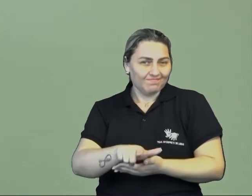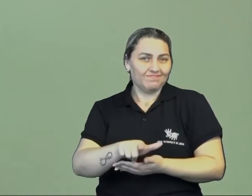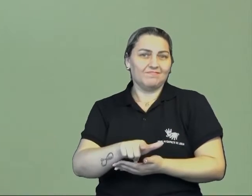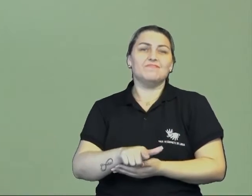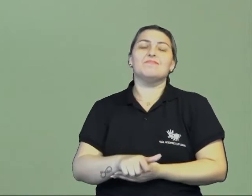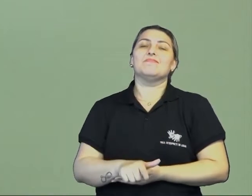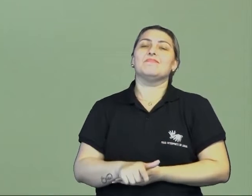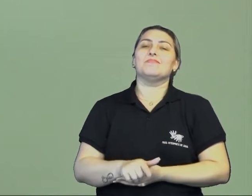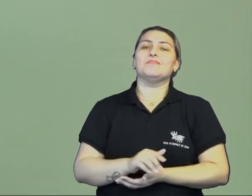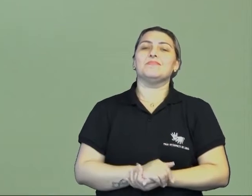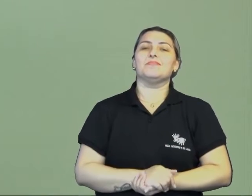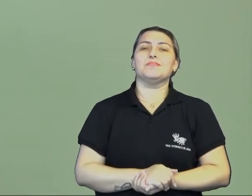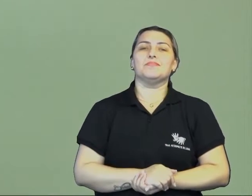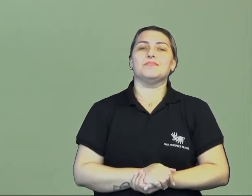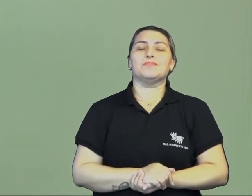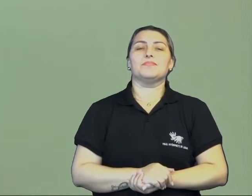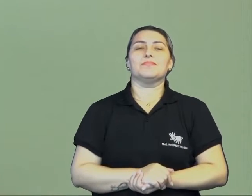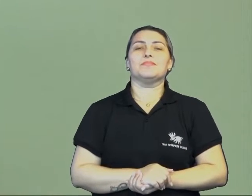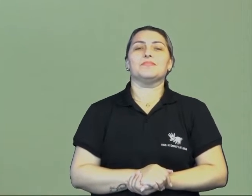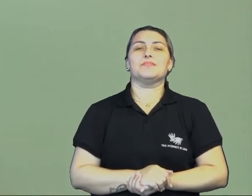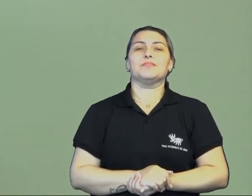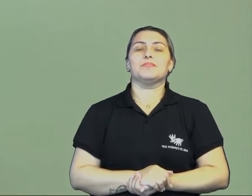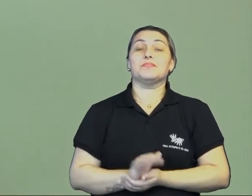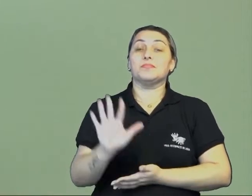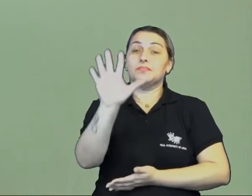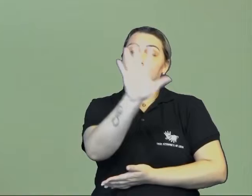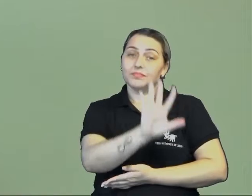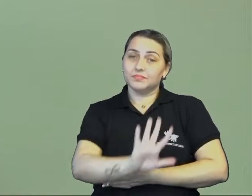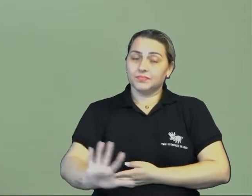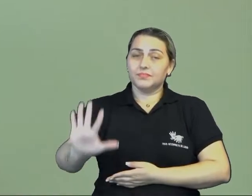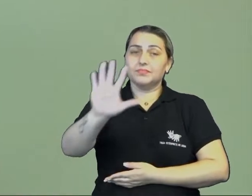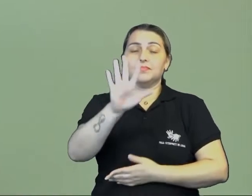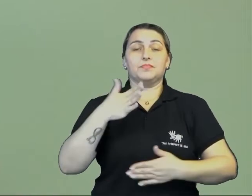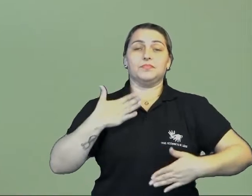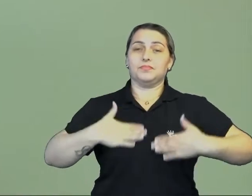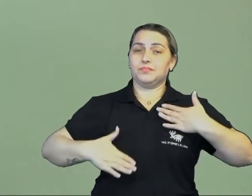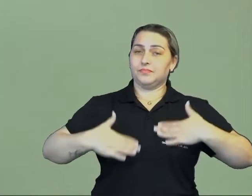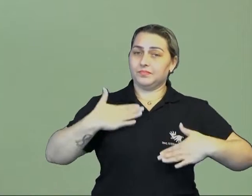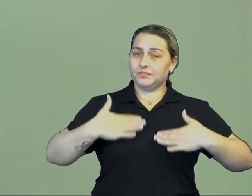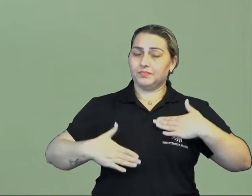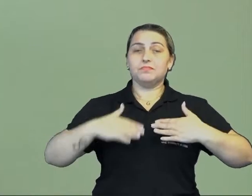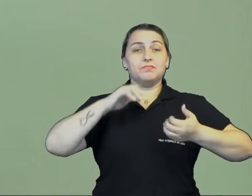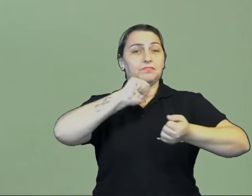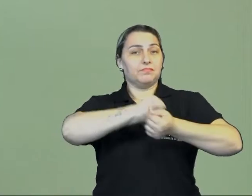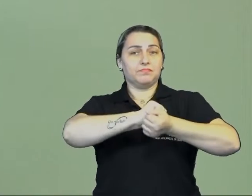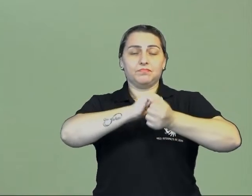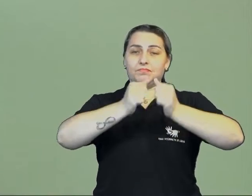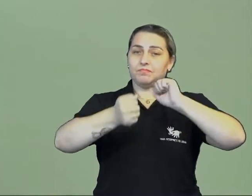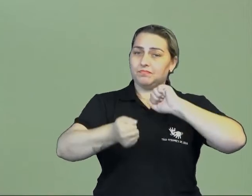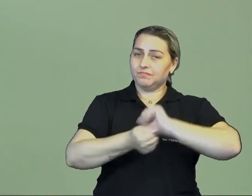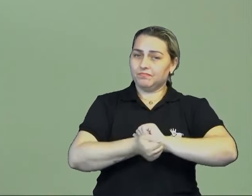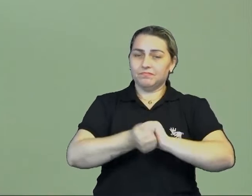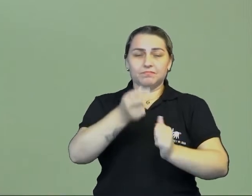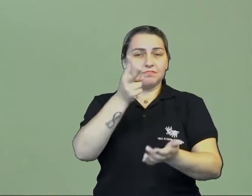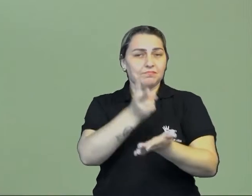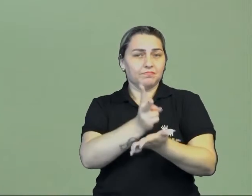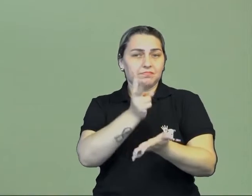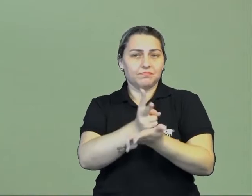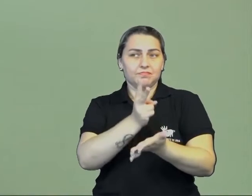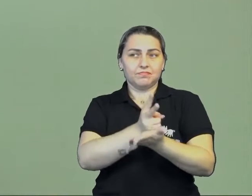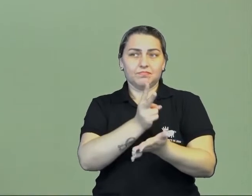entendeu? Vamos ao entendimento agora. De forma geral, o corpo, ele foi desde sempre